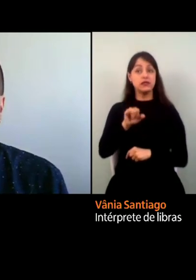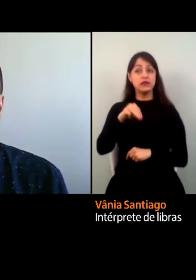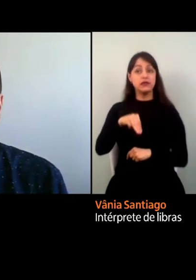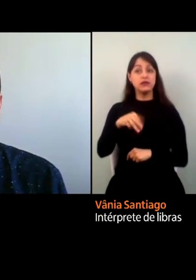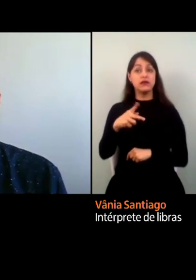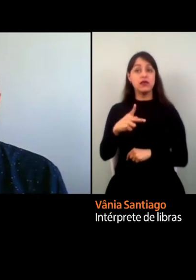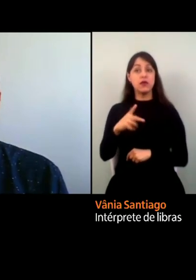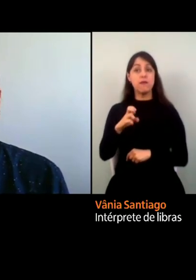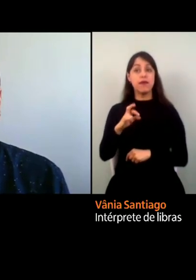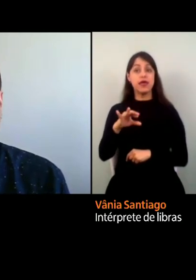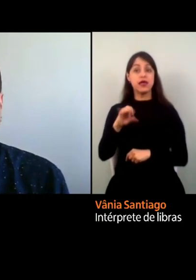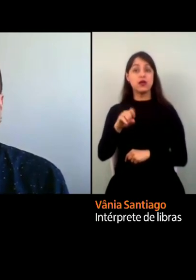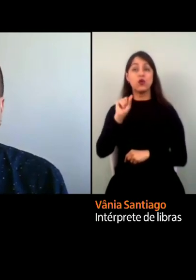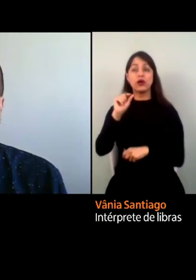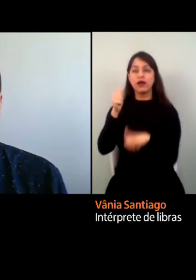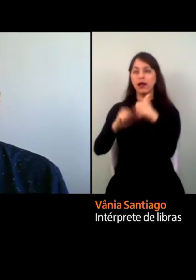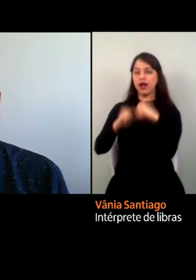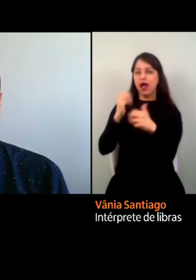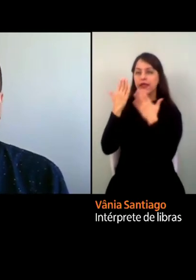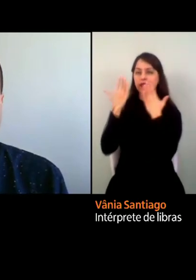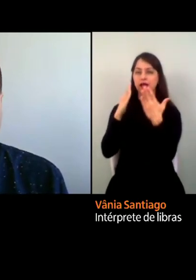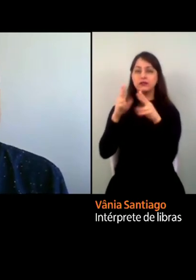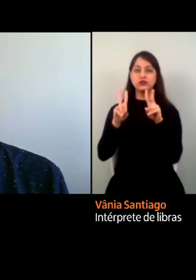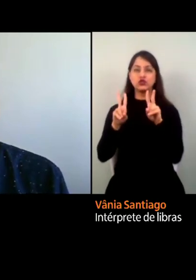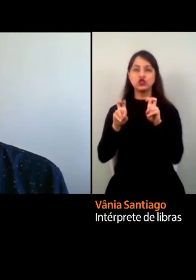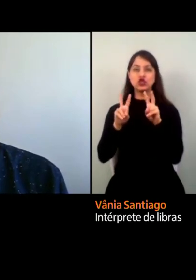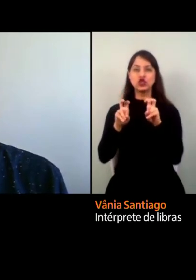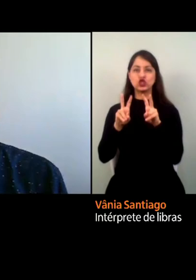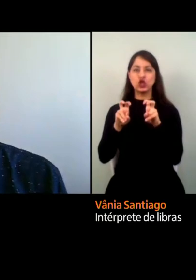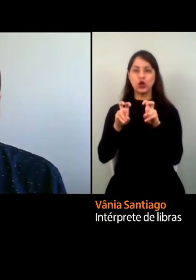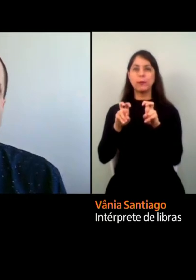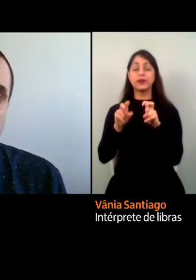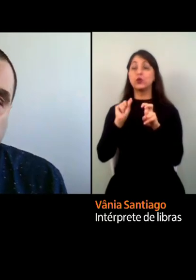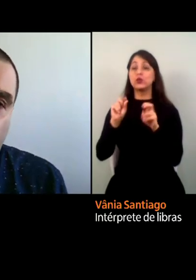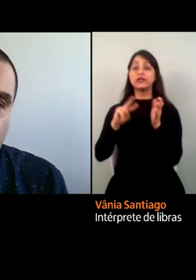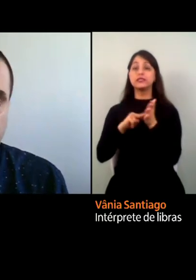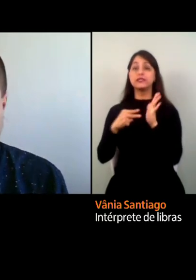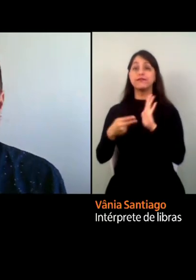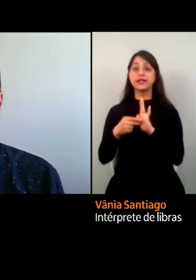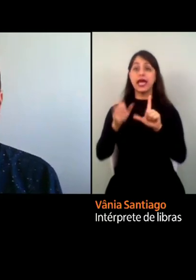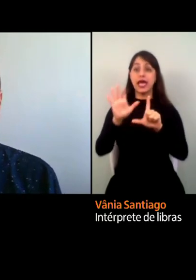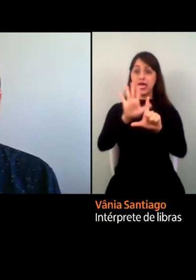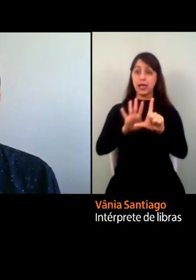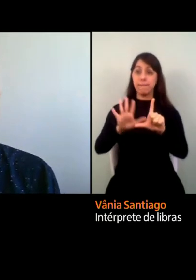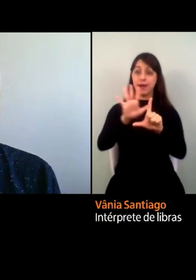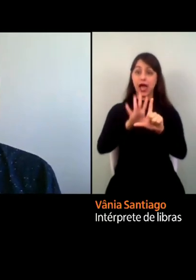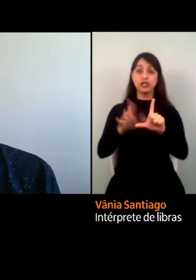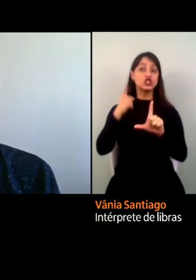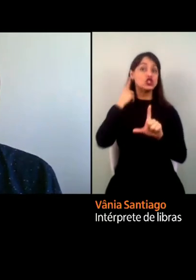operação analítica sobre a natureza e os sentidos da imagem e do som.